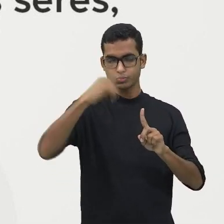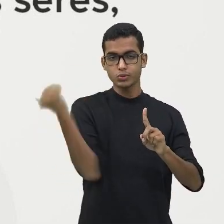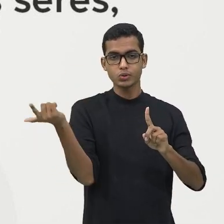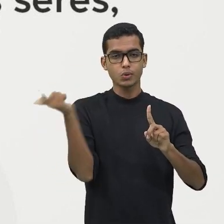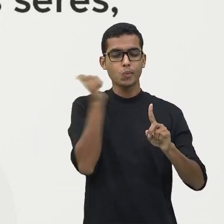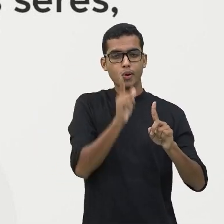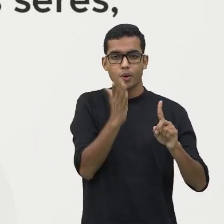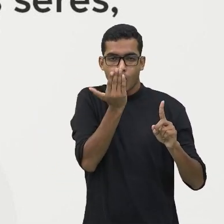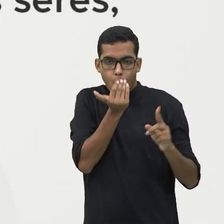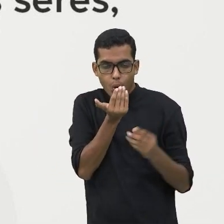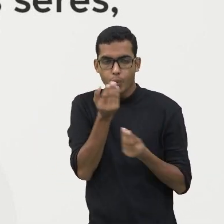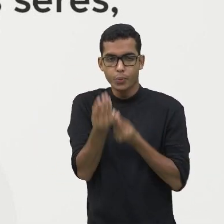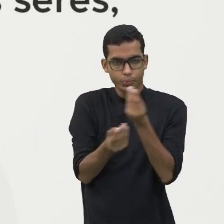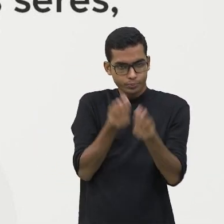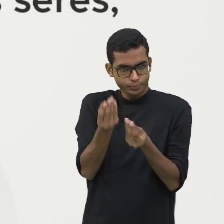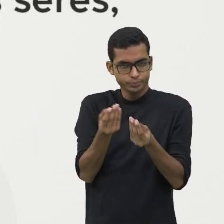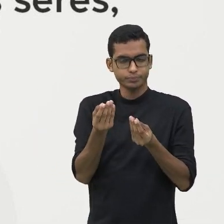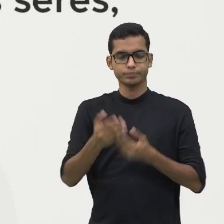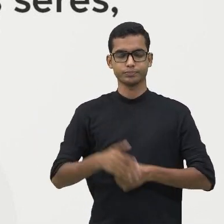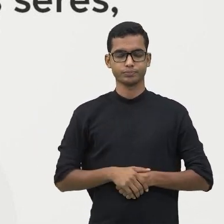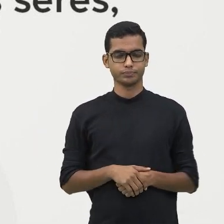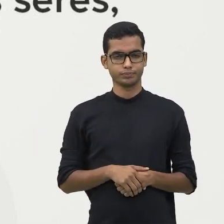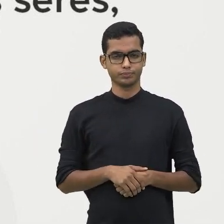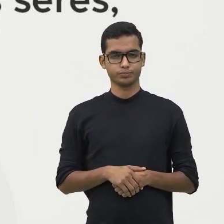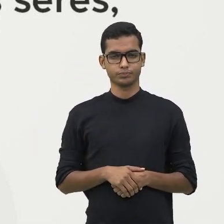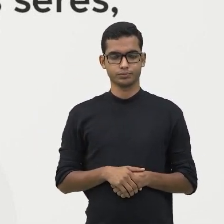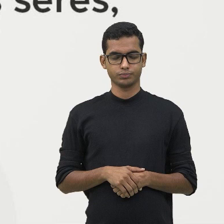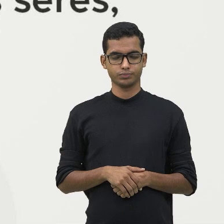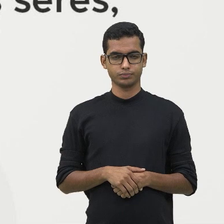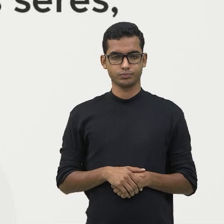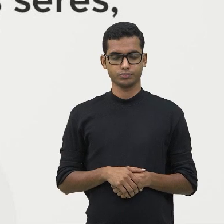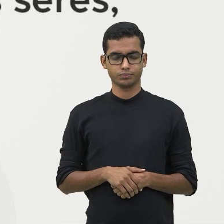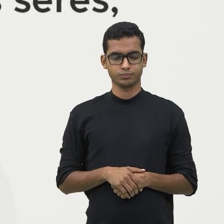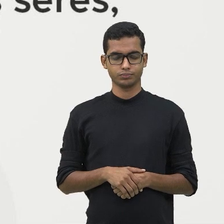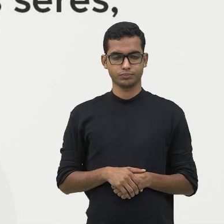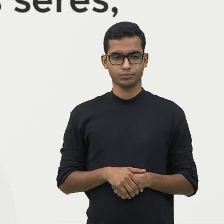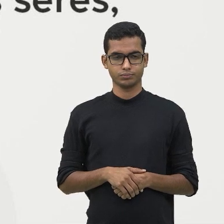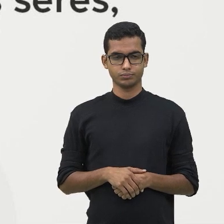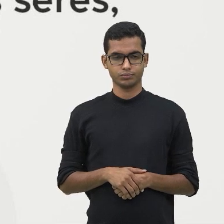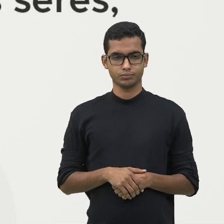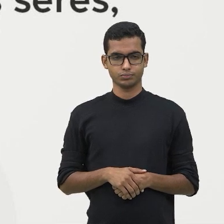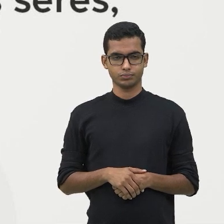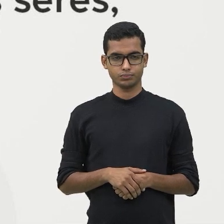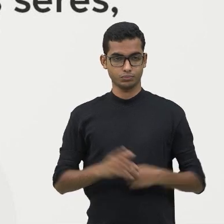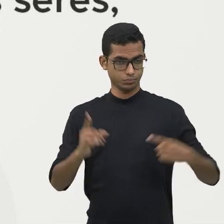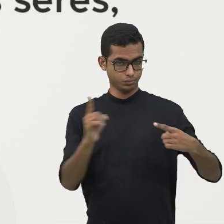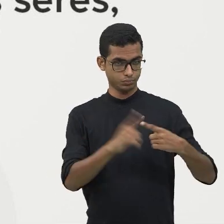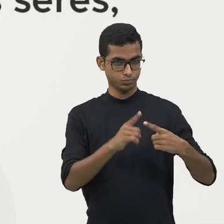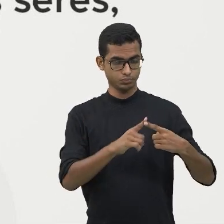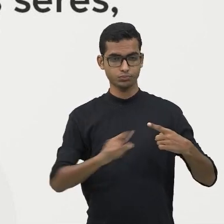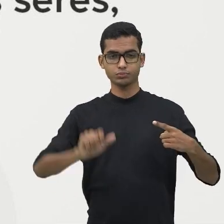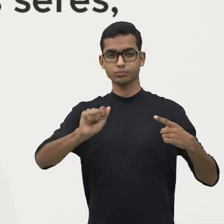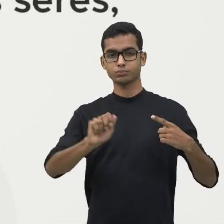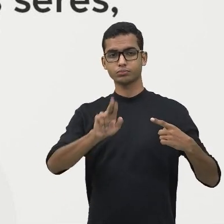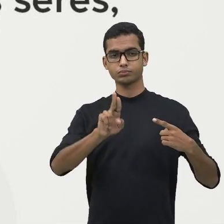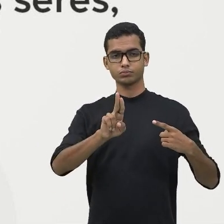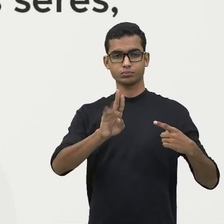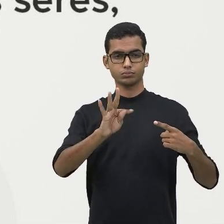os seres vivos têm duas formas de obter alimentos. Ou eles são